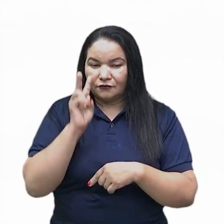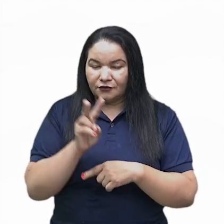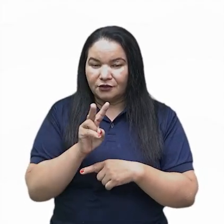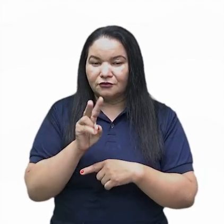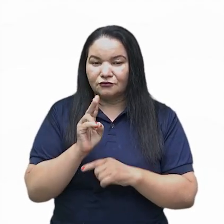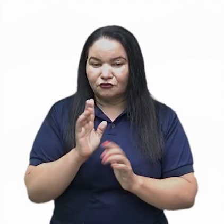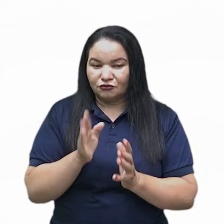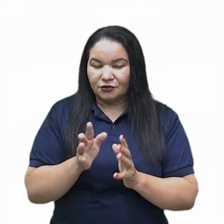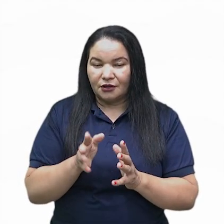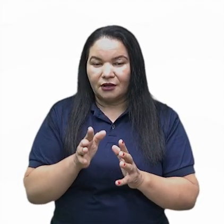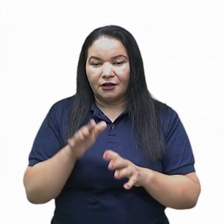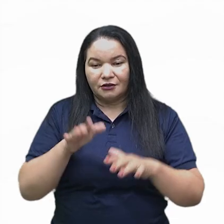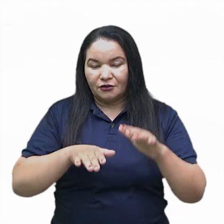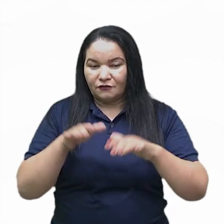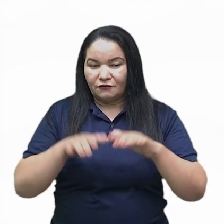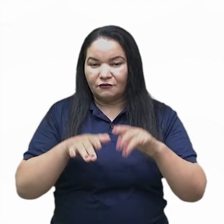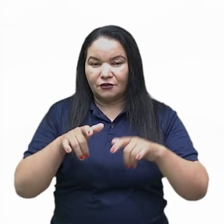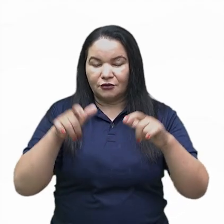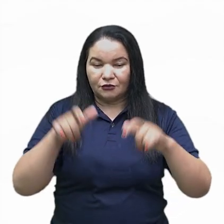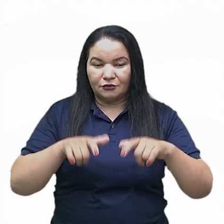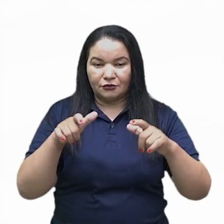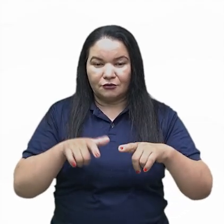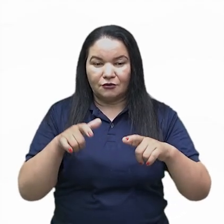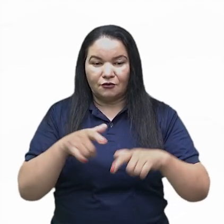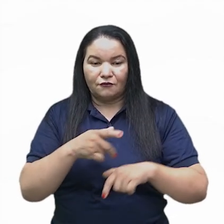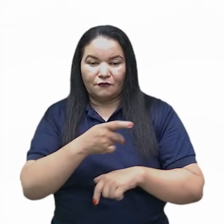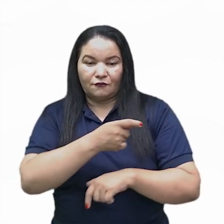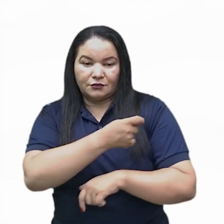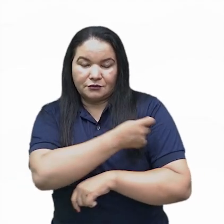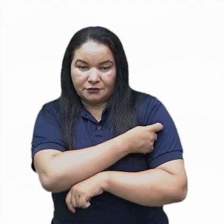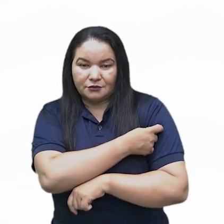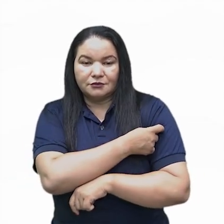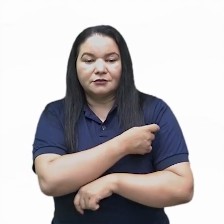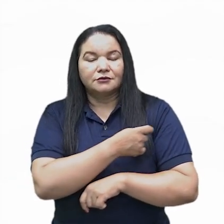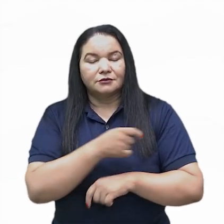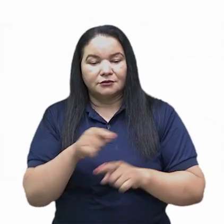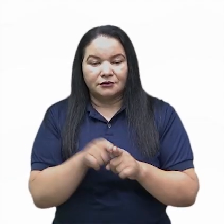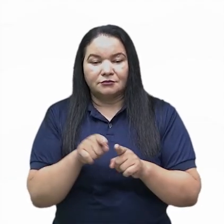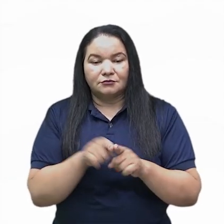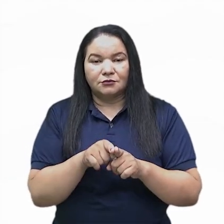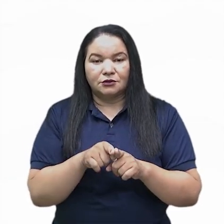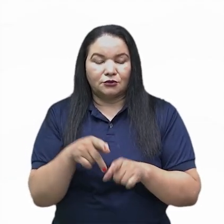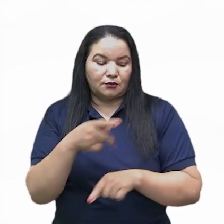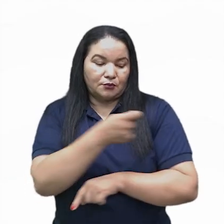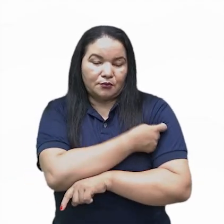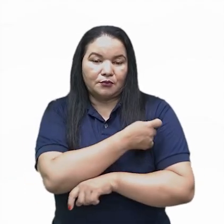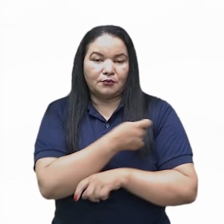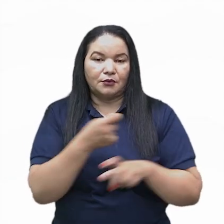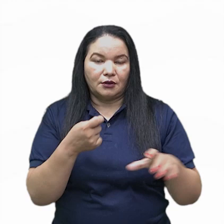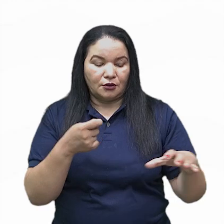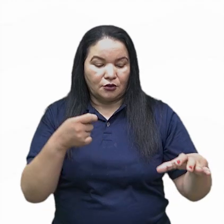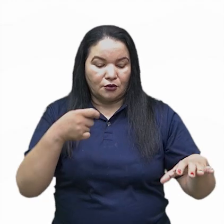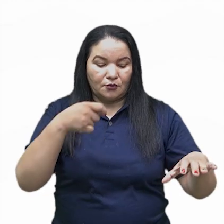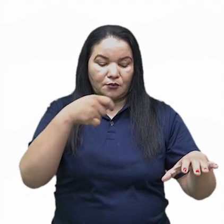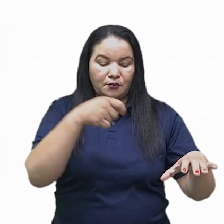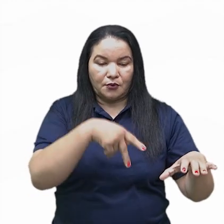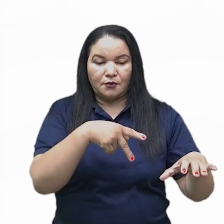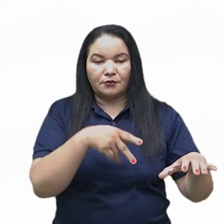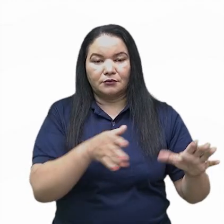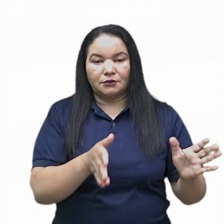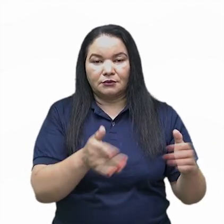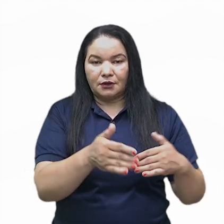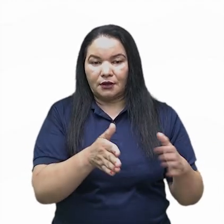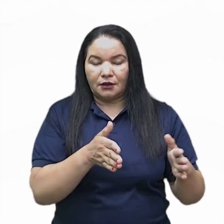visto em locais de vacina, né? Descarta lá a agulha, a seringa, né? Então